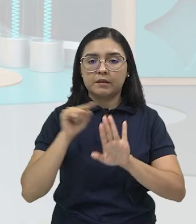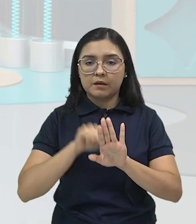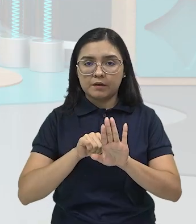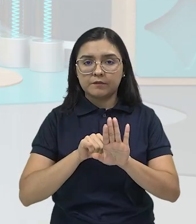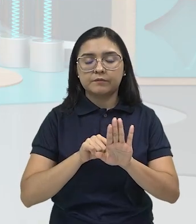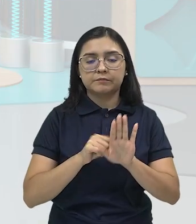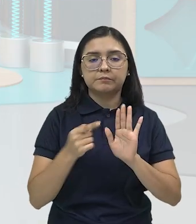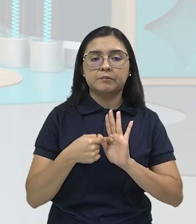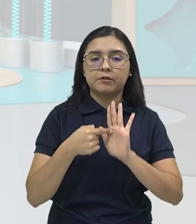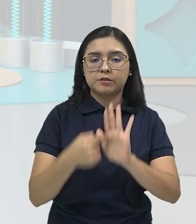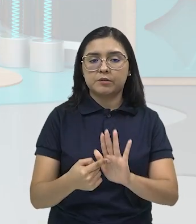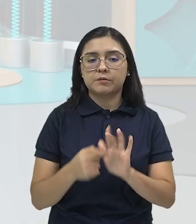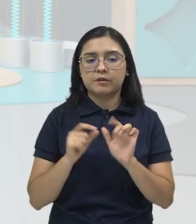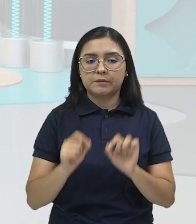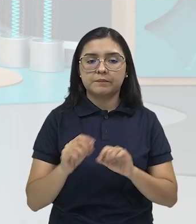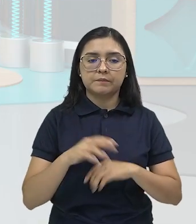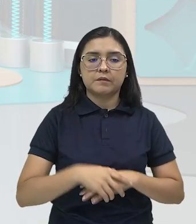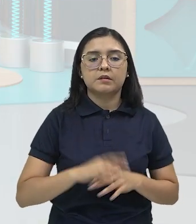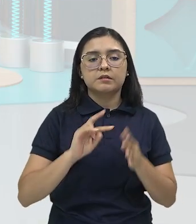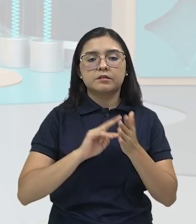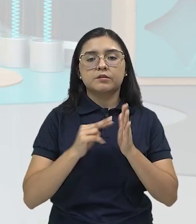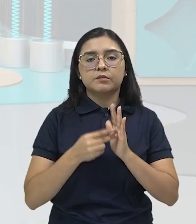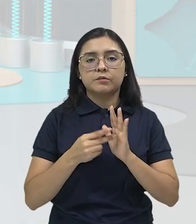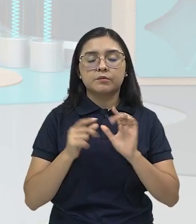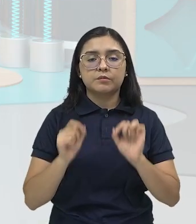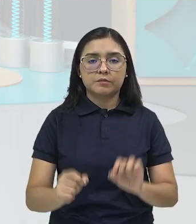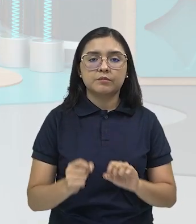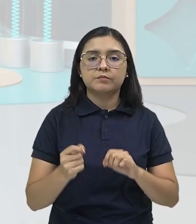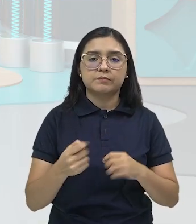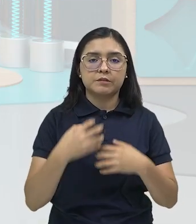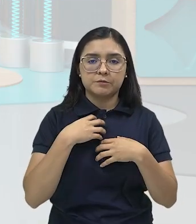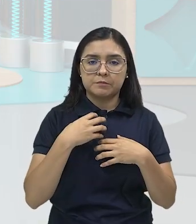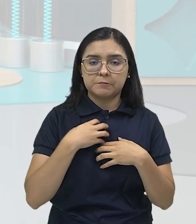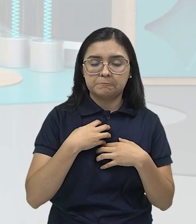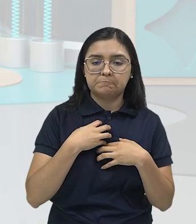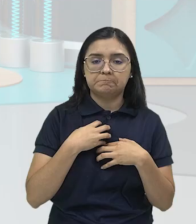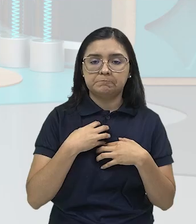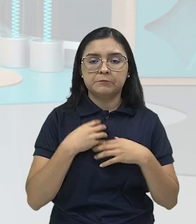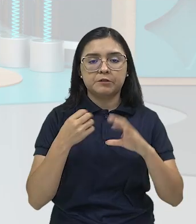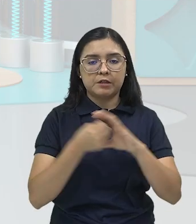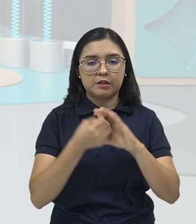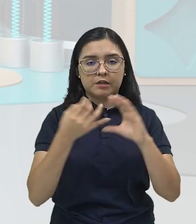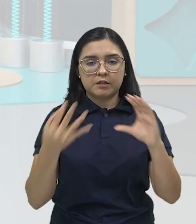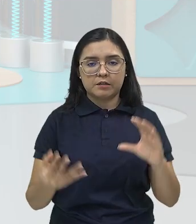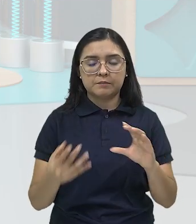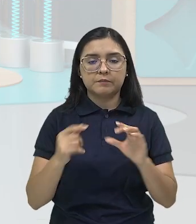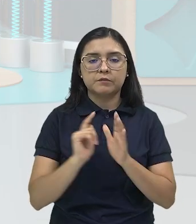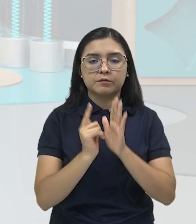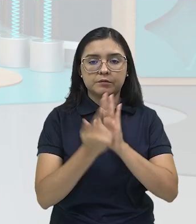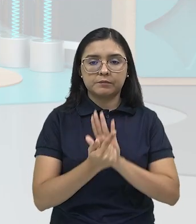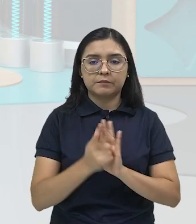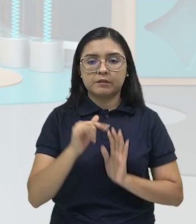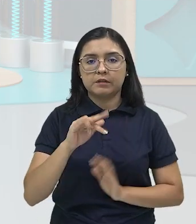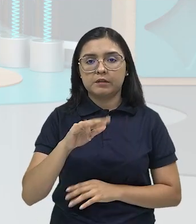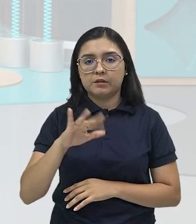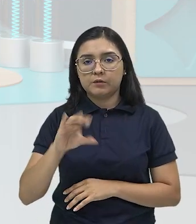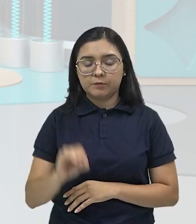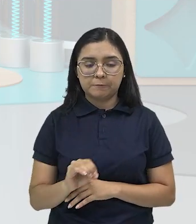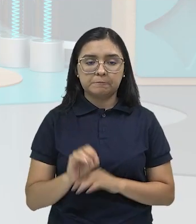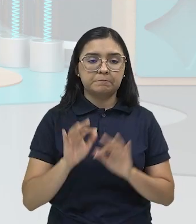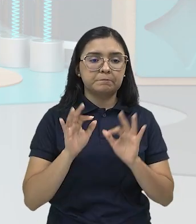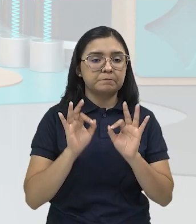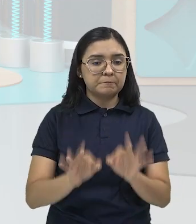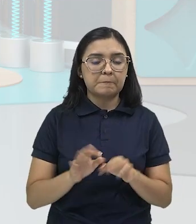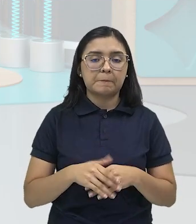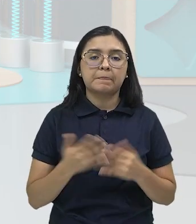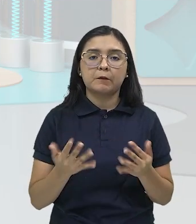buscam transmitir esse sentimentalismo, como nós vimos na característica do gênero lírico. Perfeito? Como não há mais